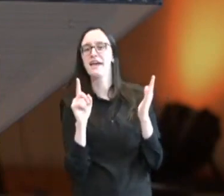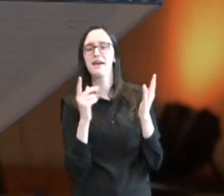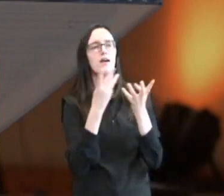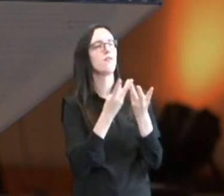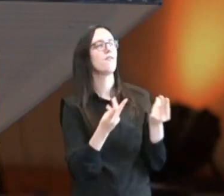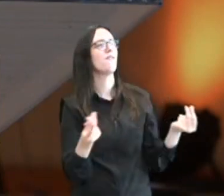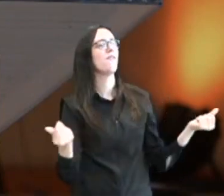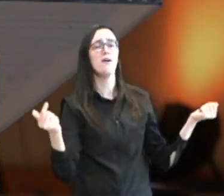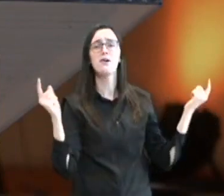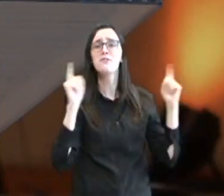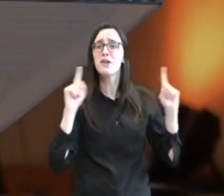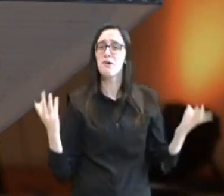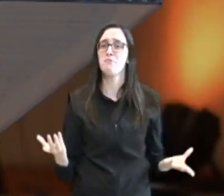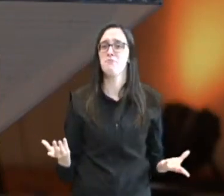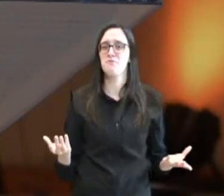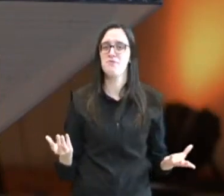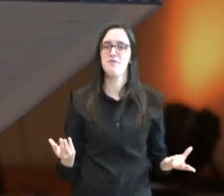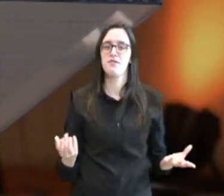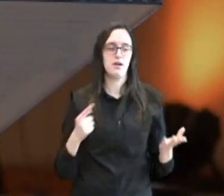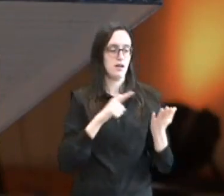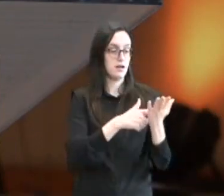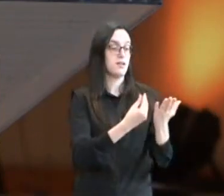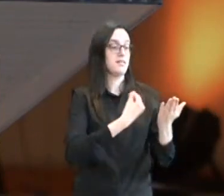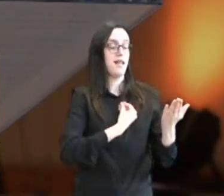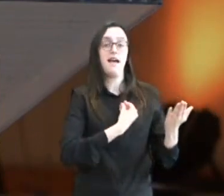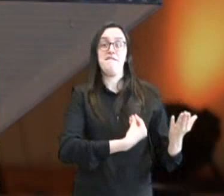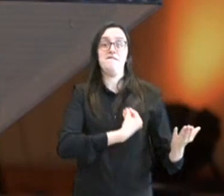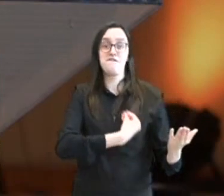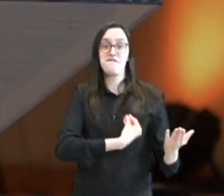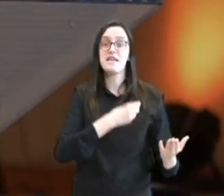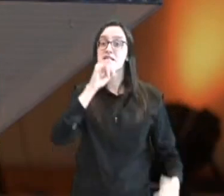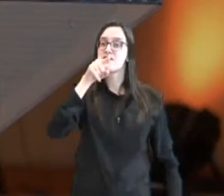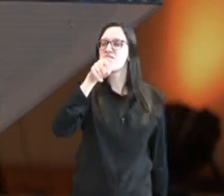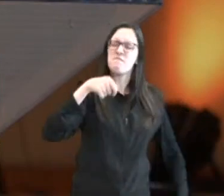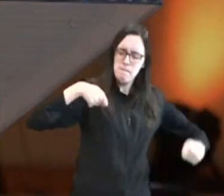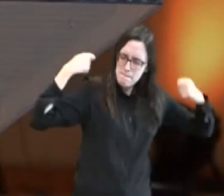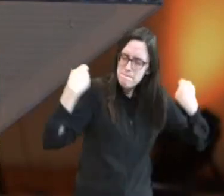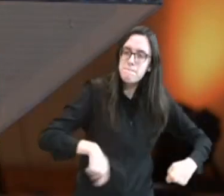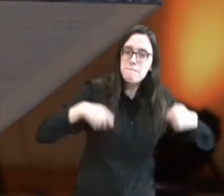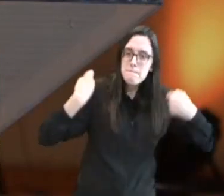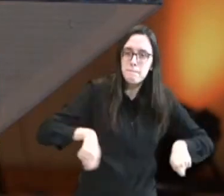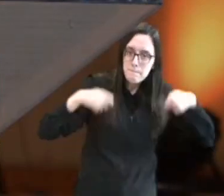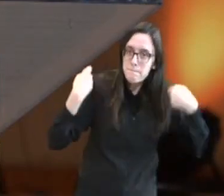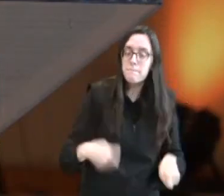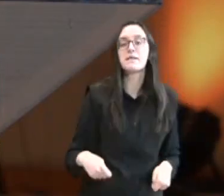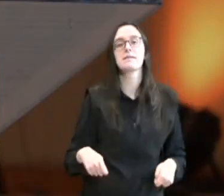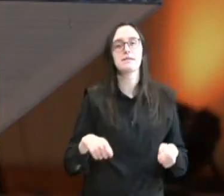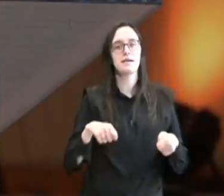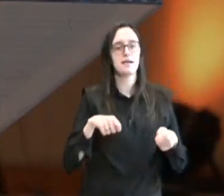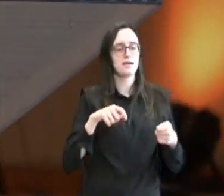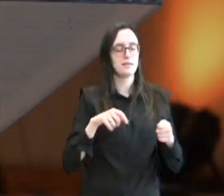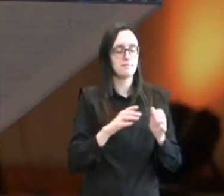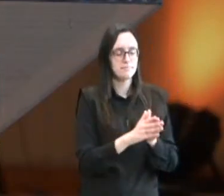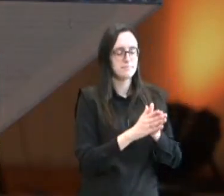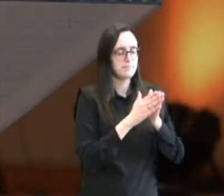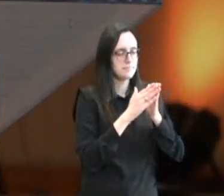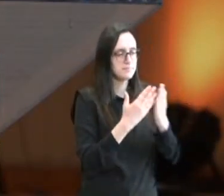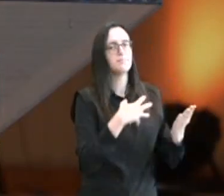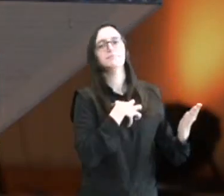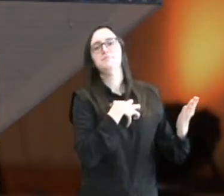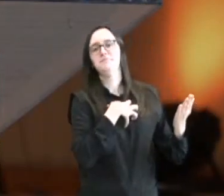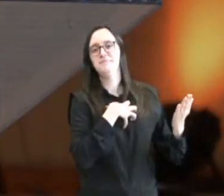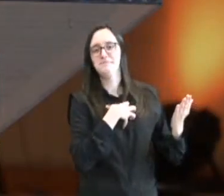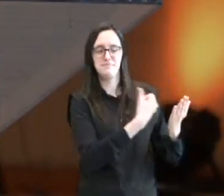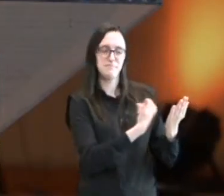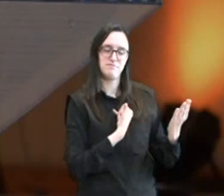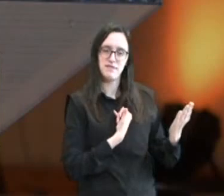isto. É por isso que ela traz vida, que quando você precisa, ela fala ao seu coração. Uma vez eu